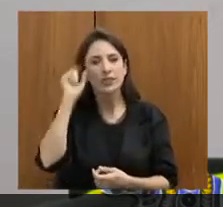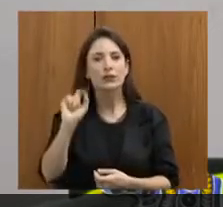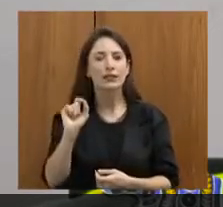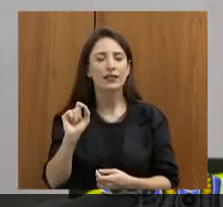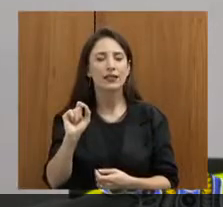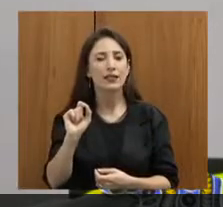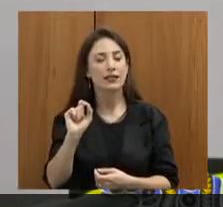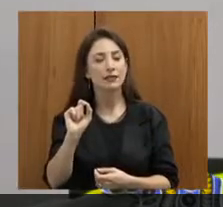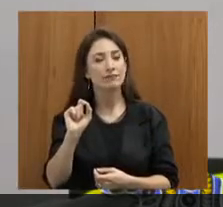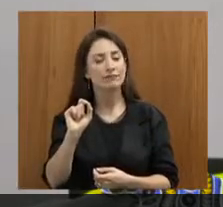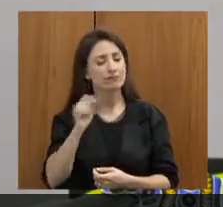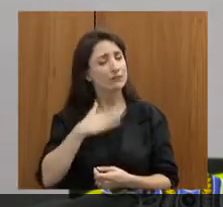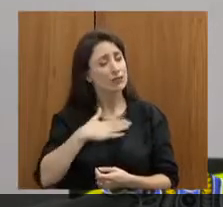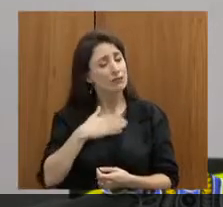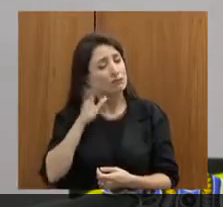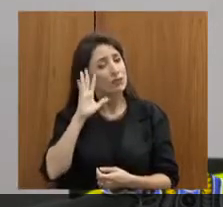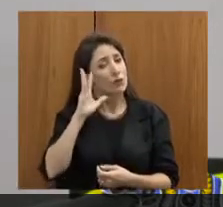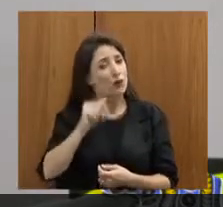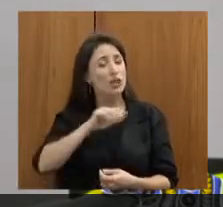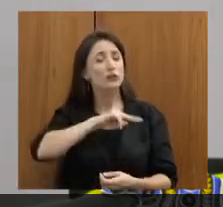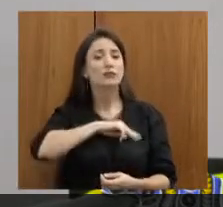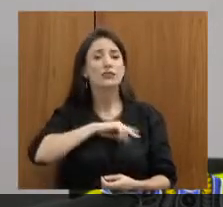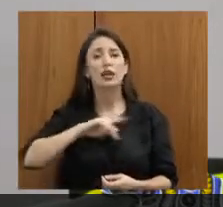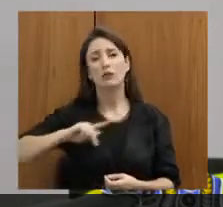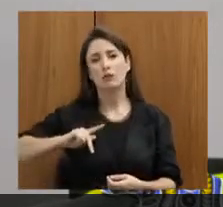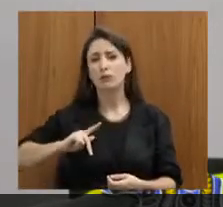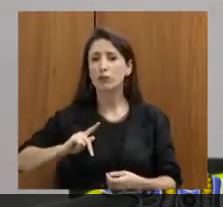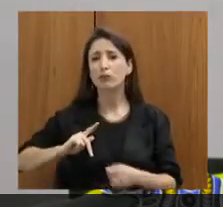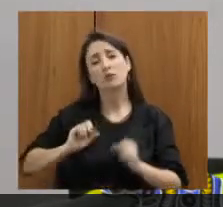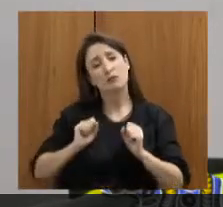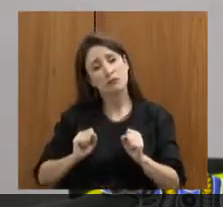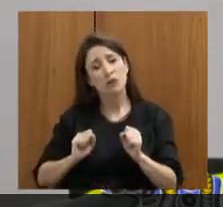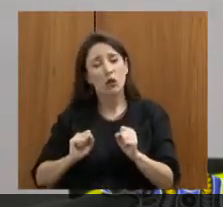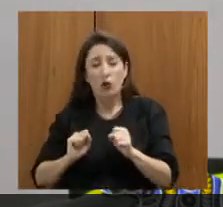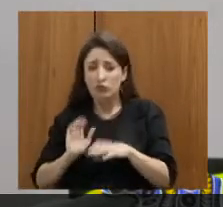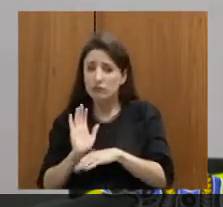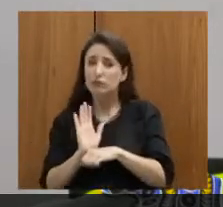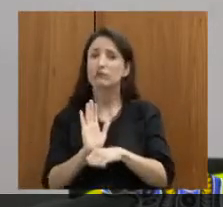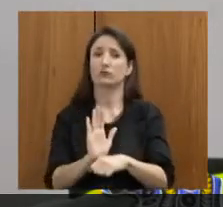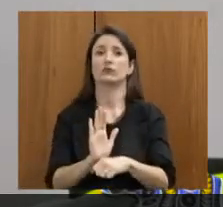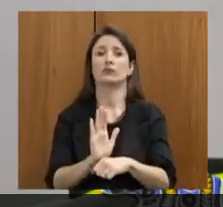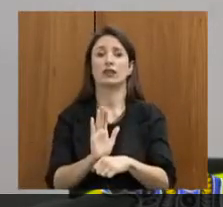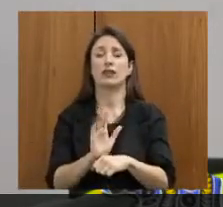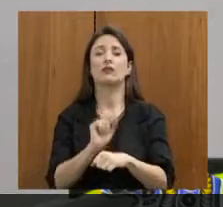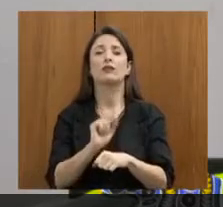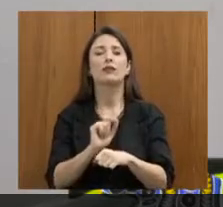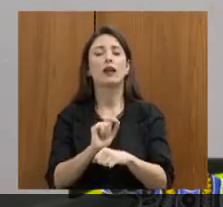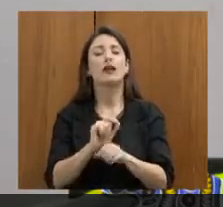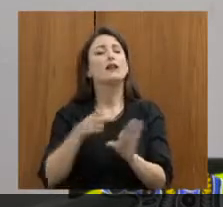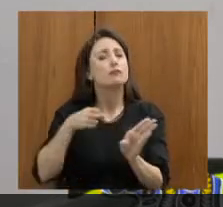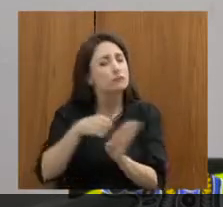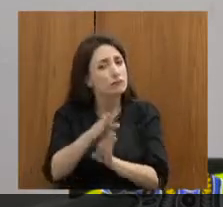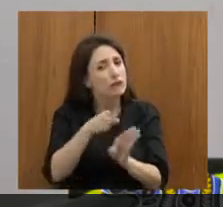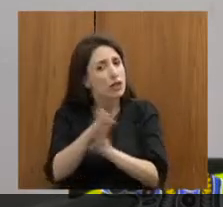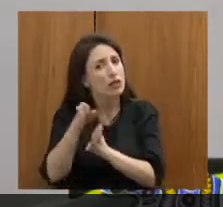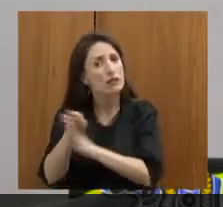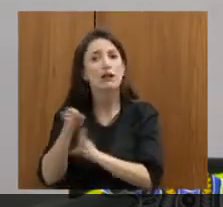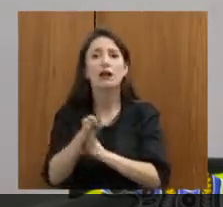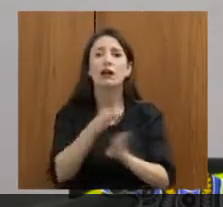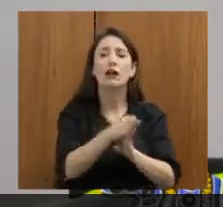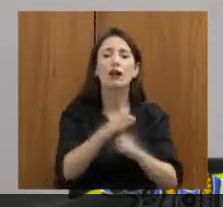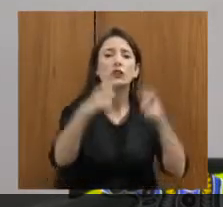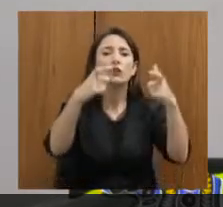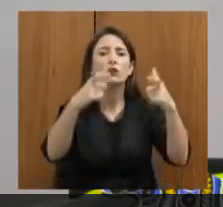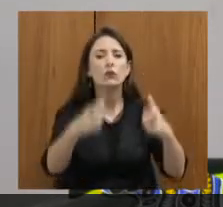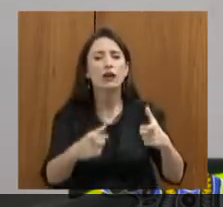aí eu acho que o ministério Poderia ajudar nisso inclusive é garantido recomendações por exemplo as